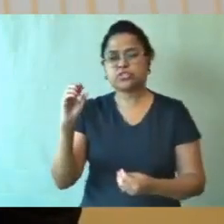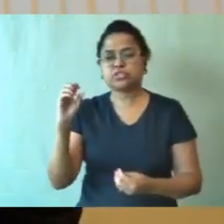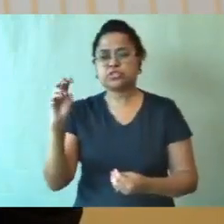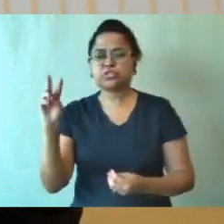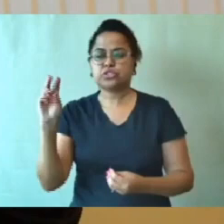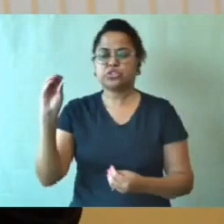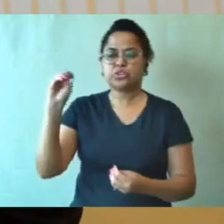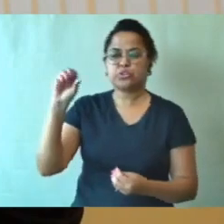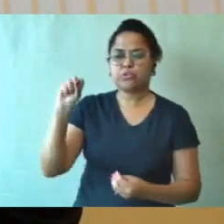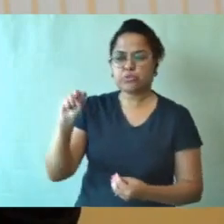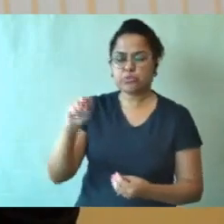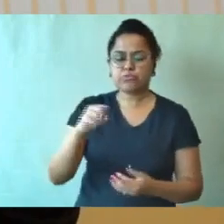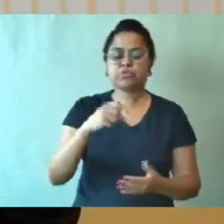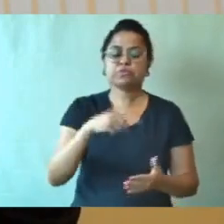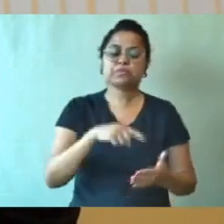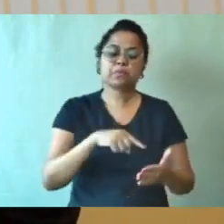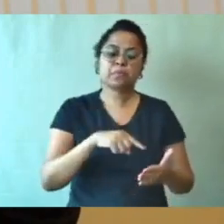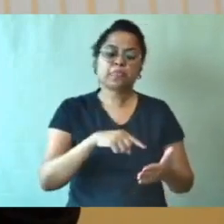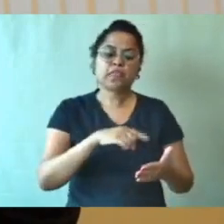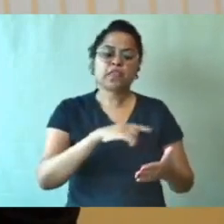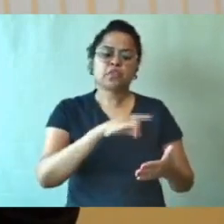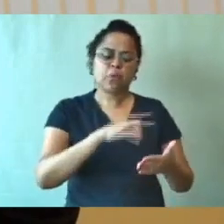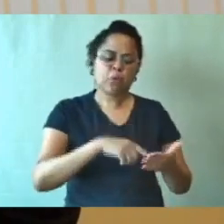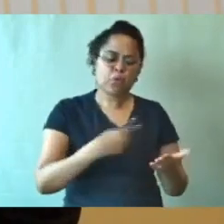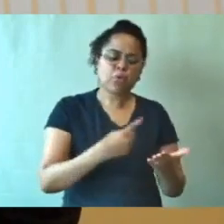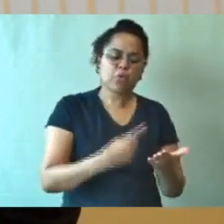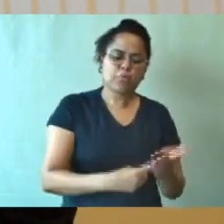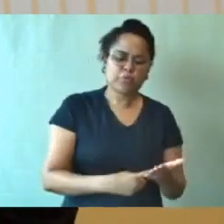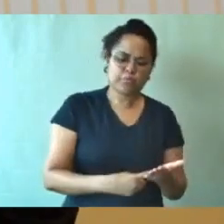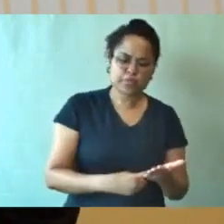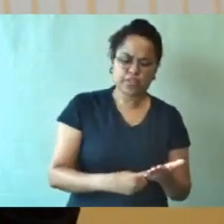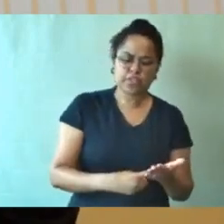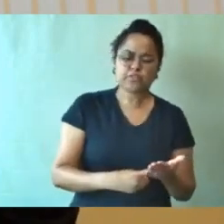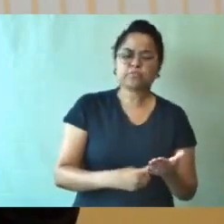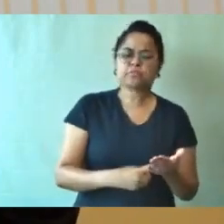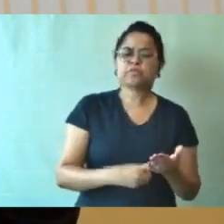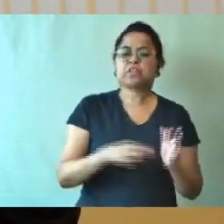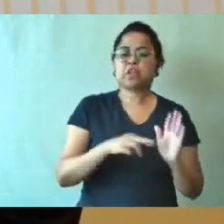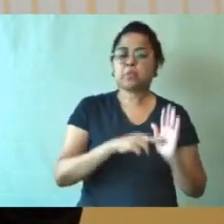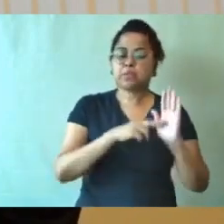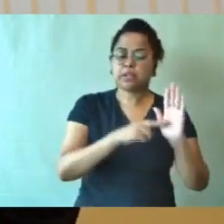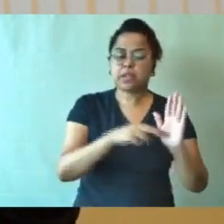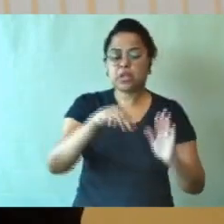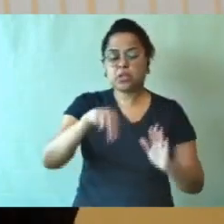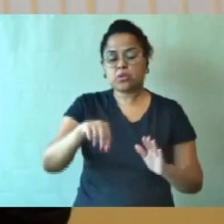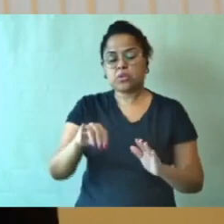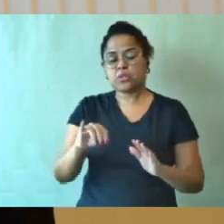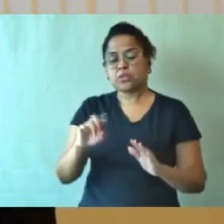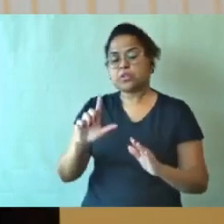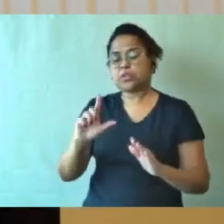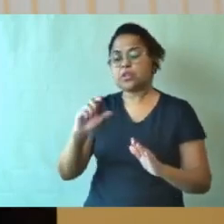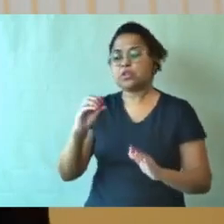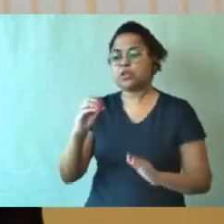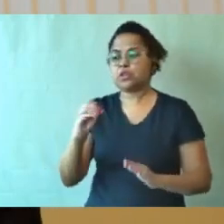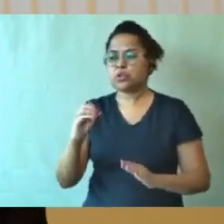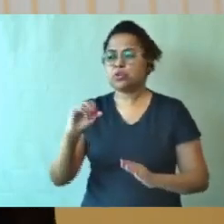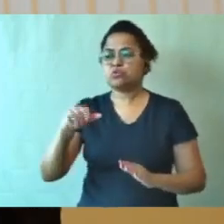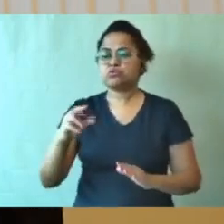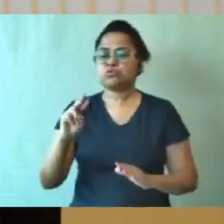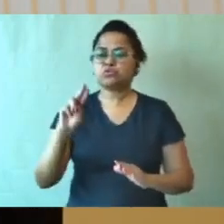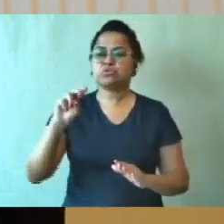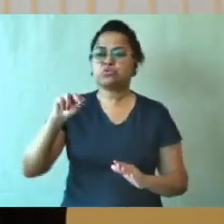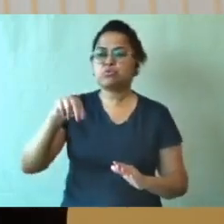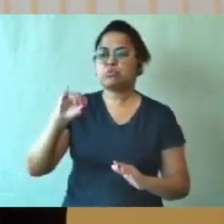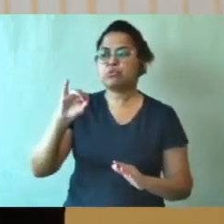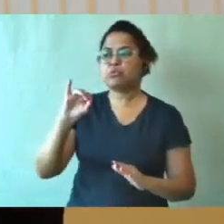que tinha que ser resolvido com o grupo representado pelo Lino Simão Júnior, que nos procurou, toda a negociação da